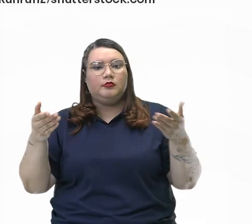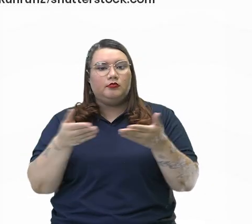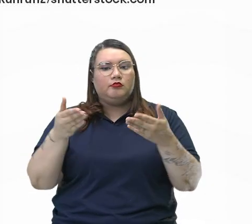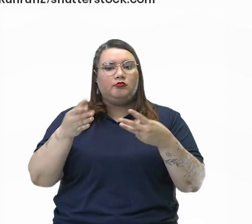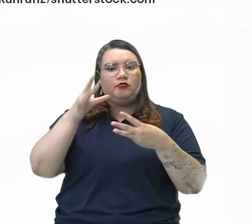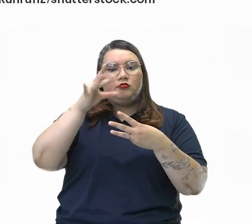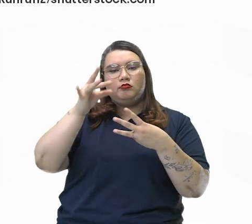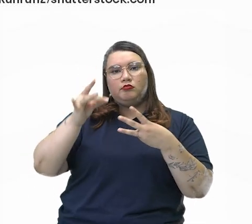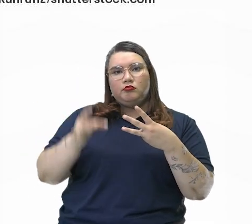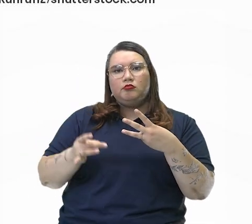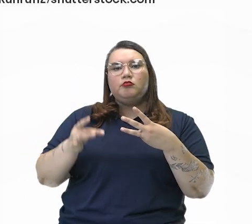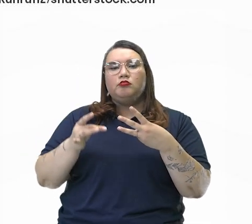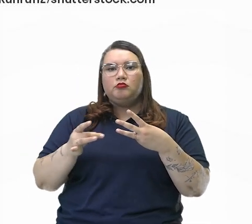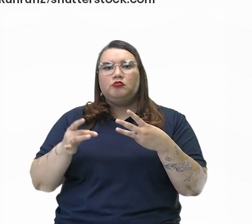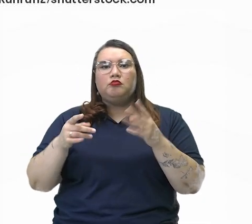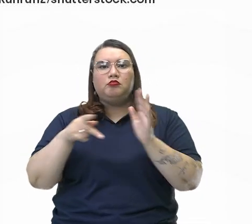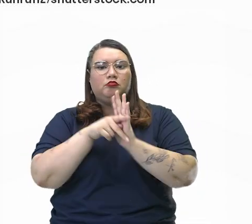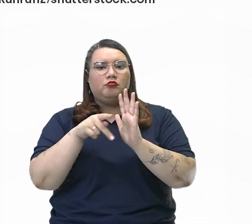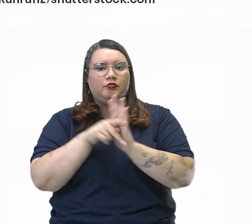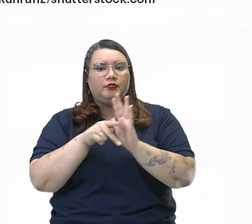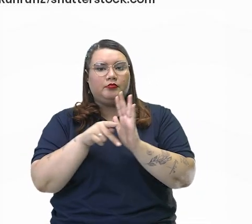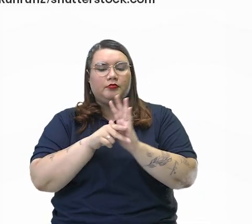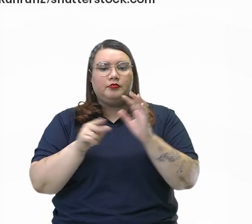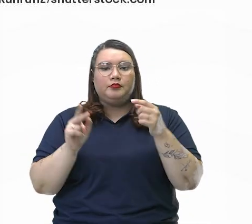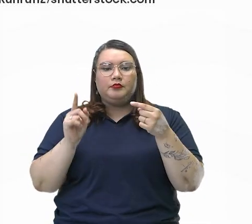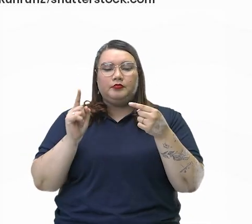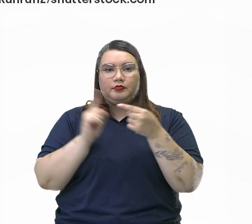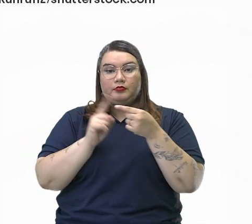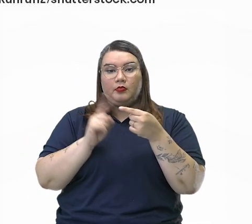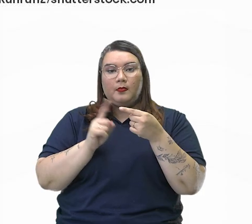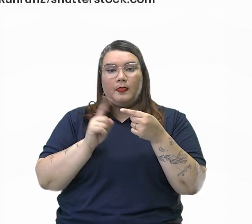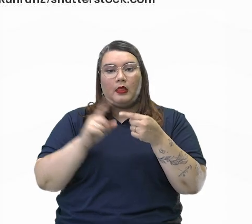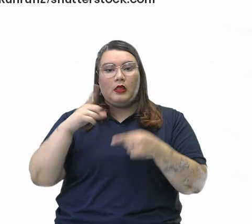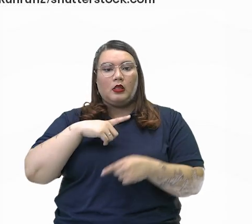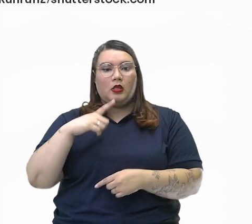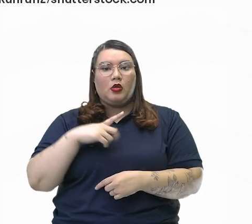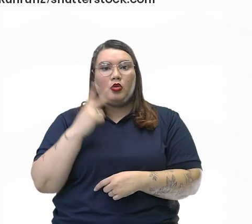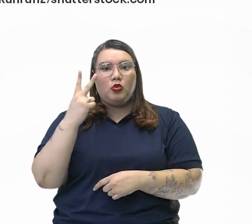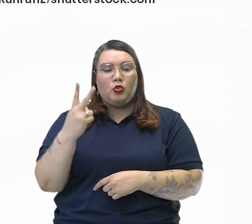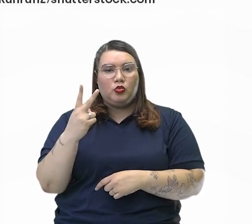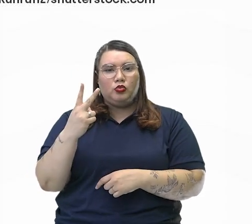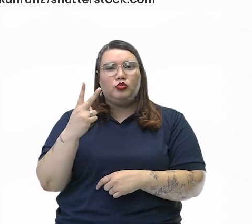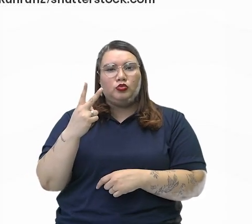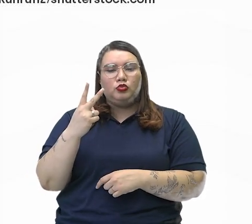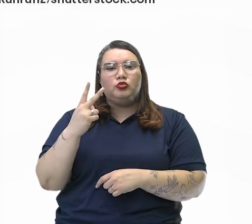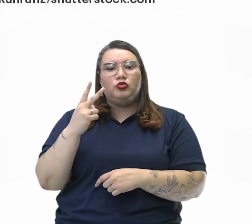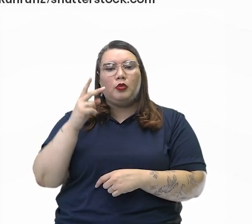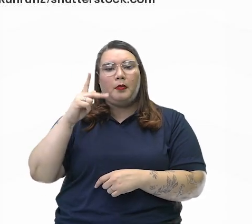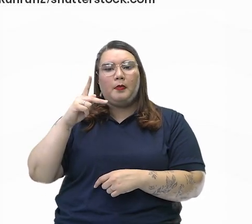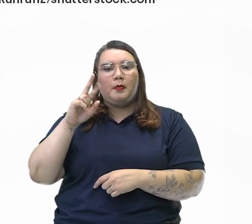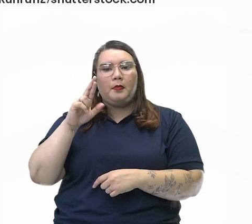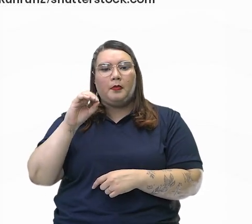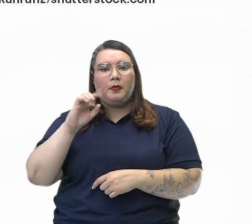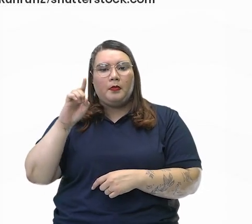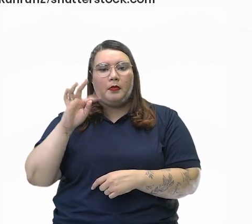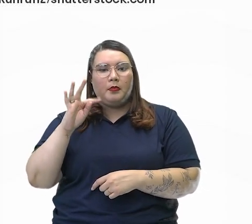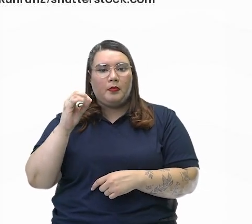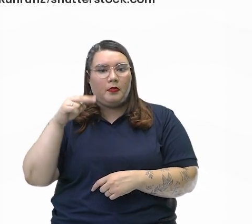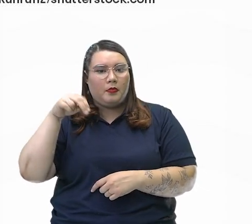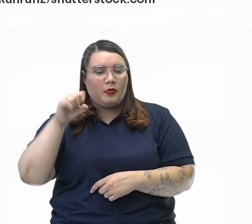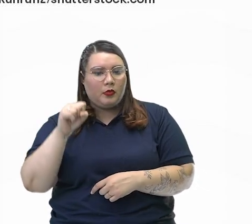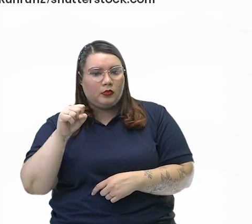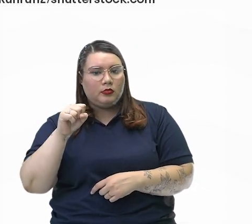ver que cada uma tem um poder de penetração, que a alfa temos aí muito baixo, a